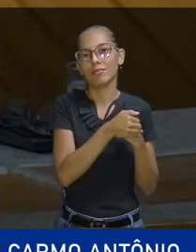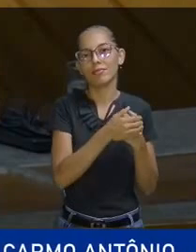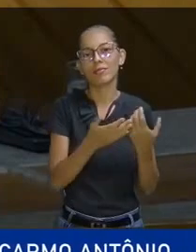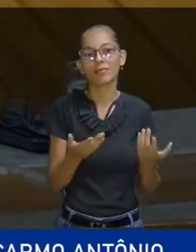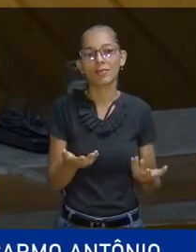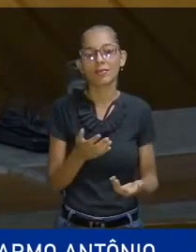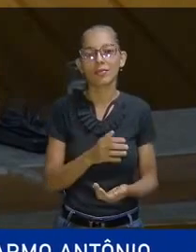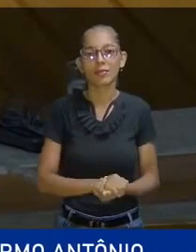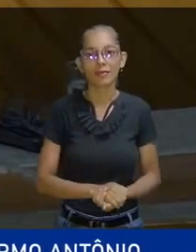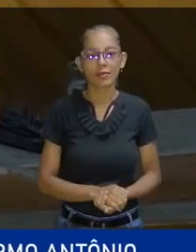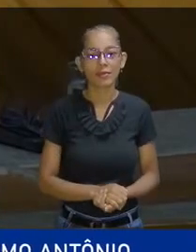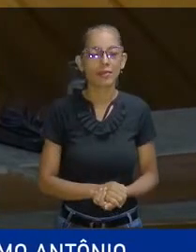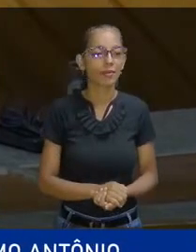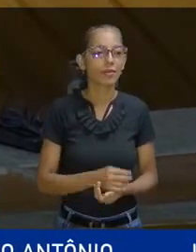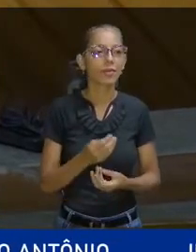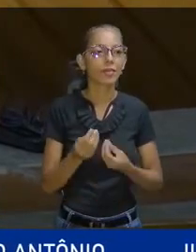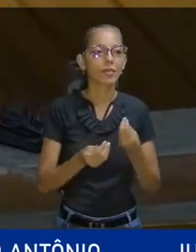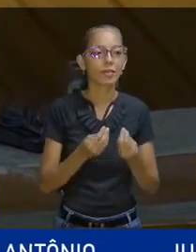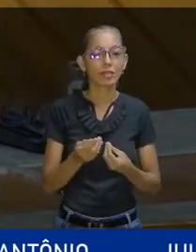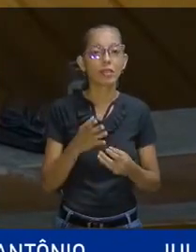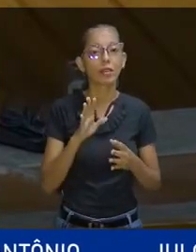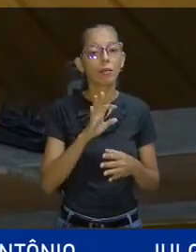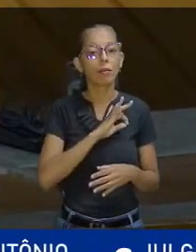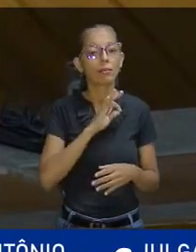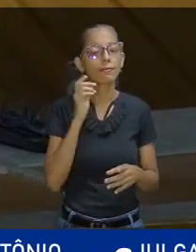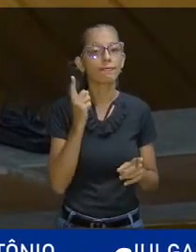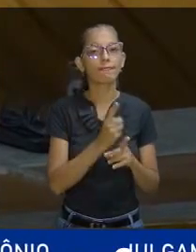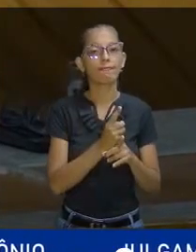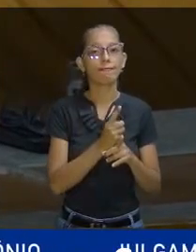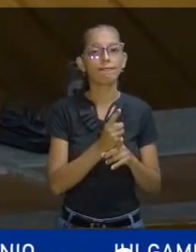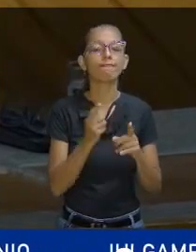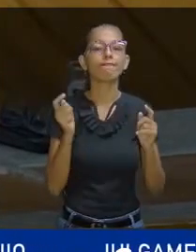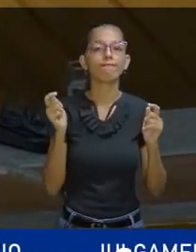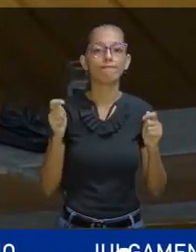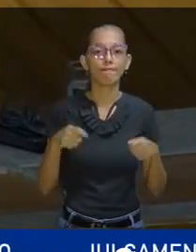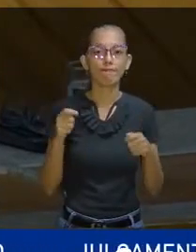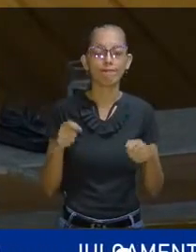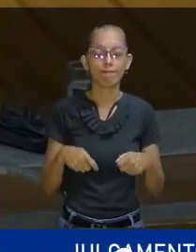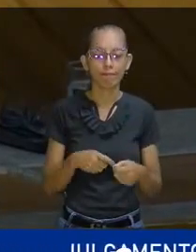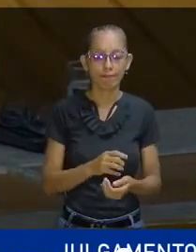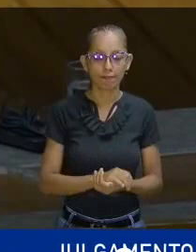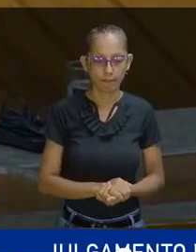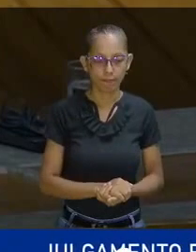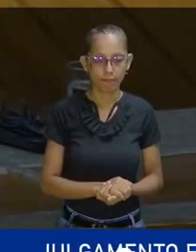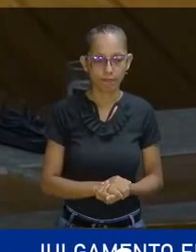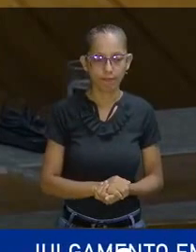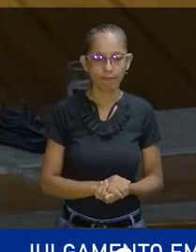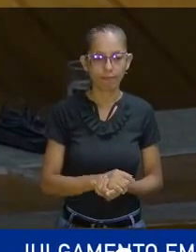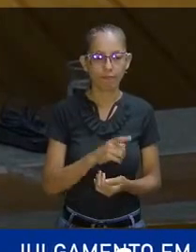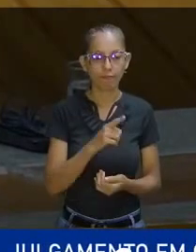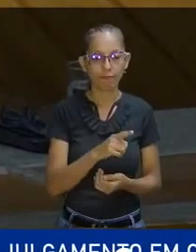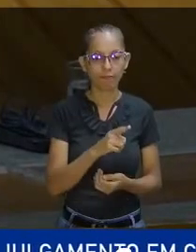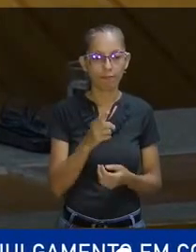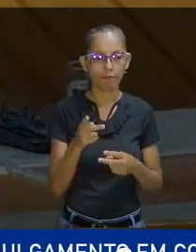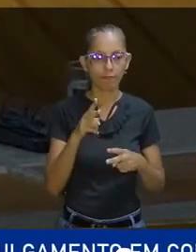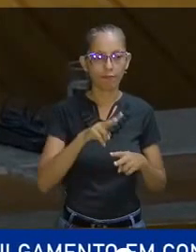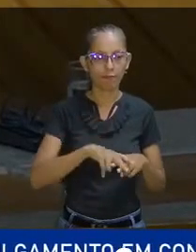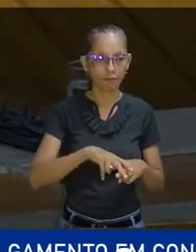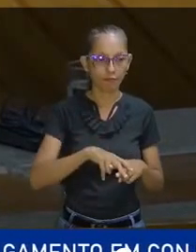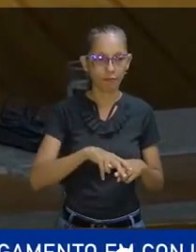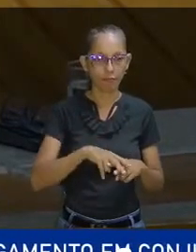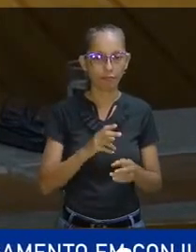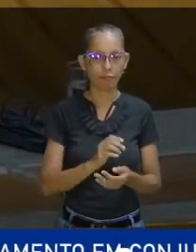irregular, não foi flagrante preparado nem nada. E, com relação à cadeia de custódia e